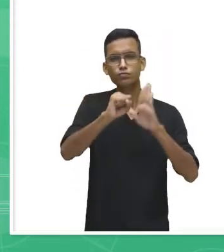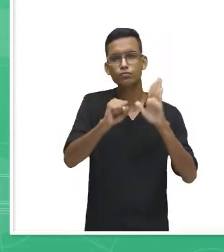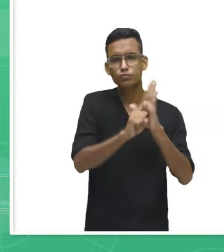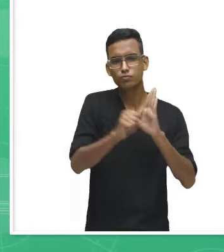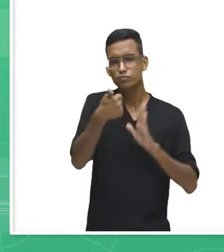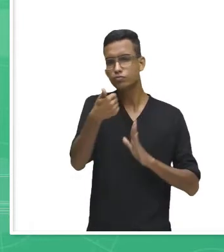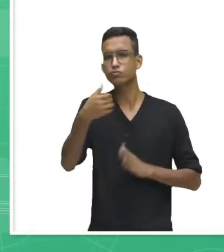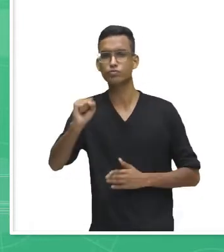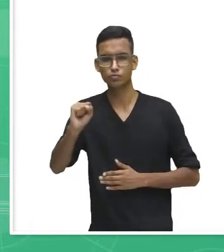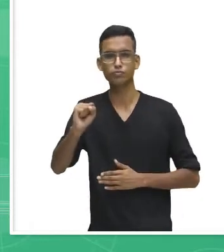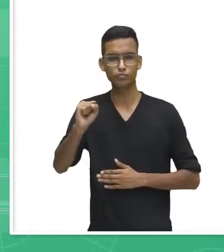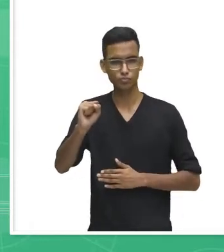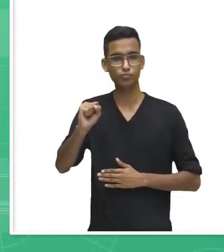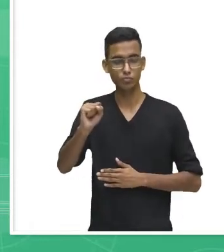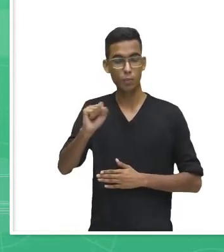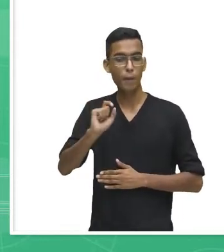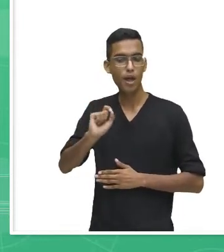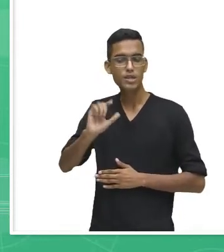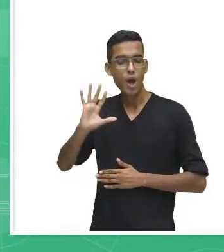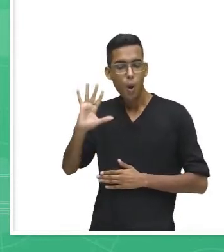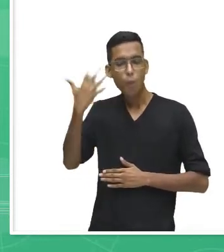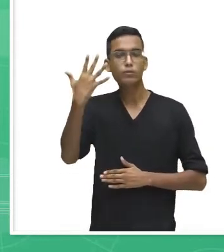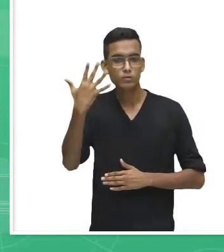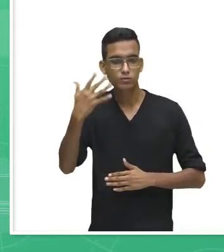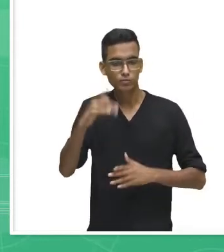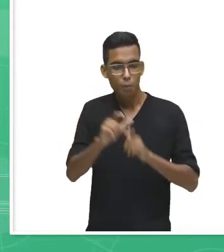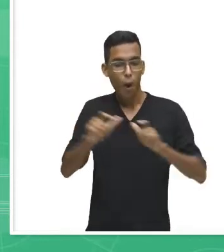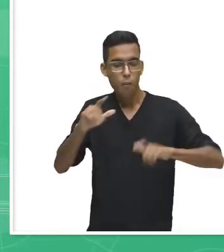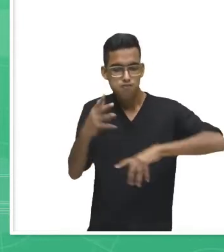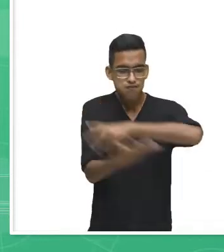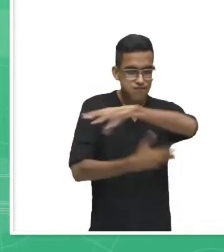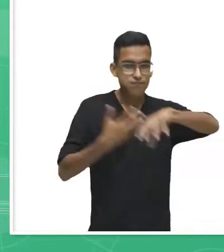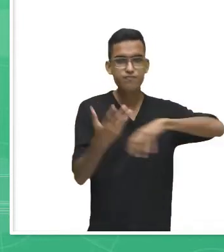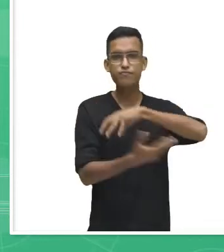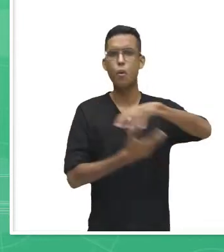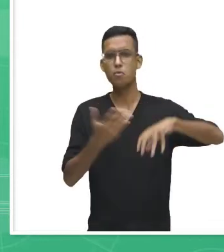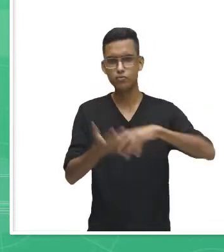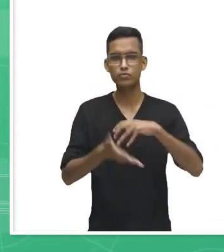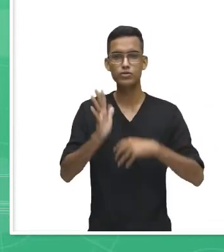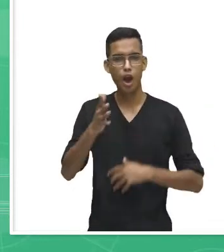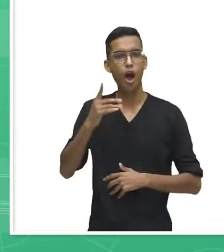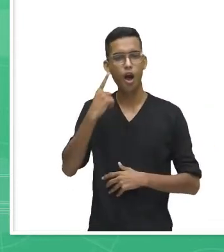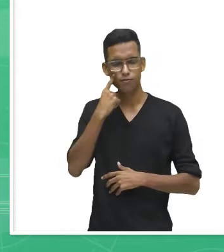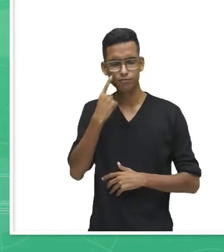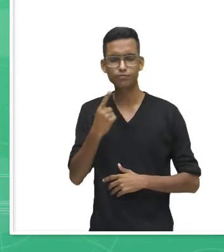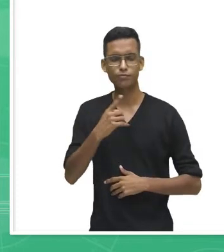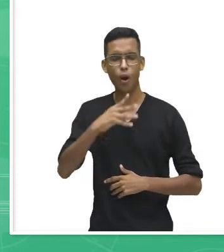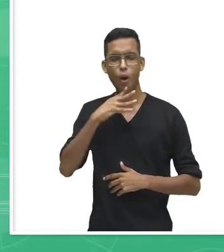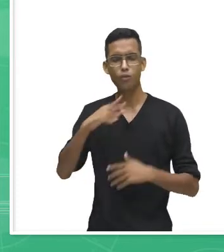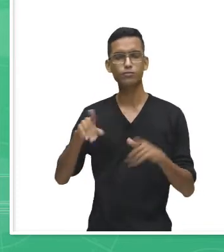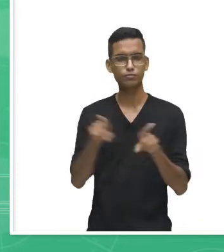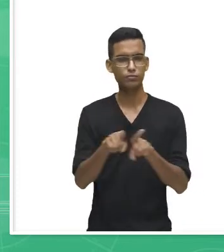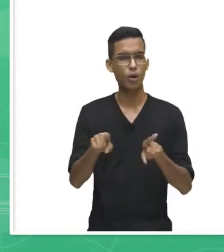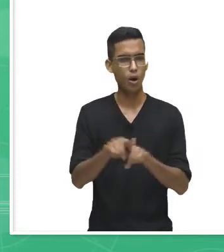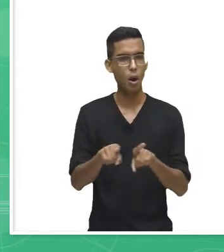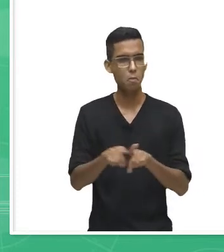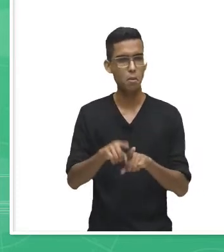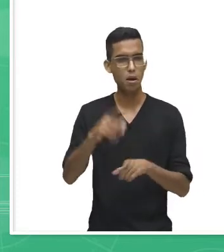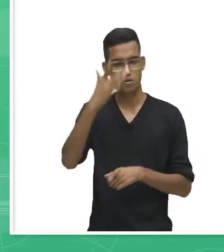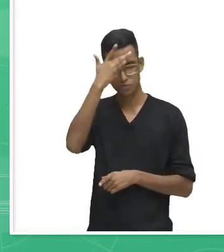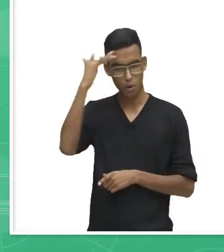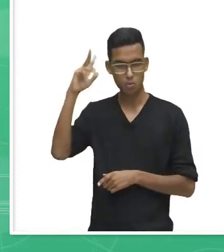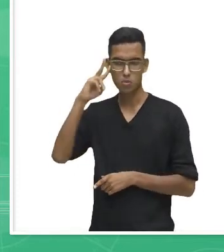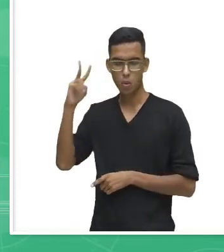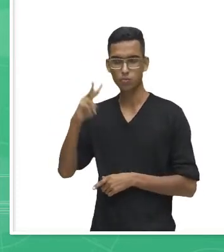aconteça a maior revolução até então vista? Uma revolução tão grande que é utilizada pelos historiadores como marco